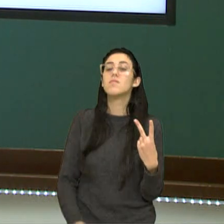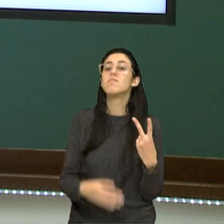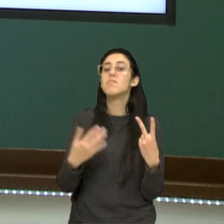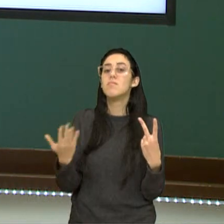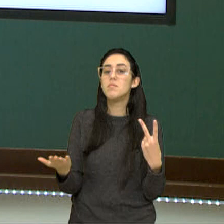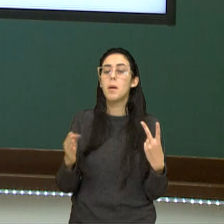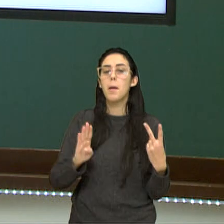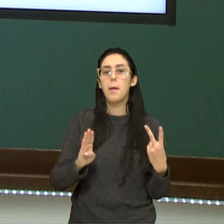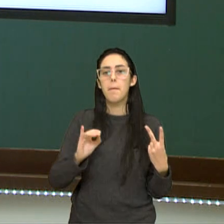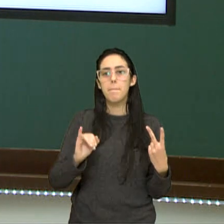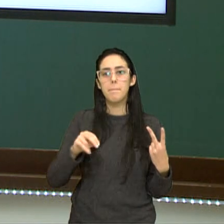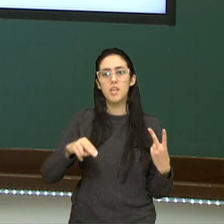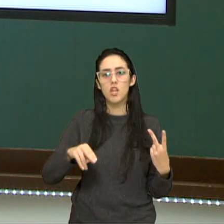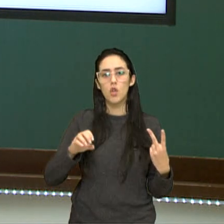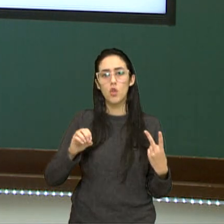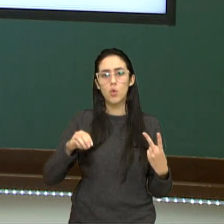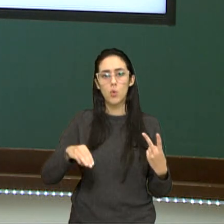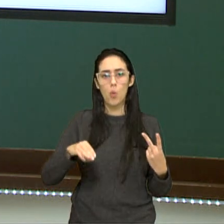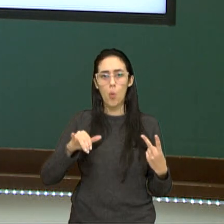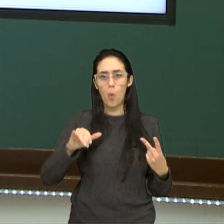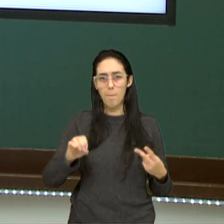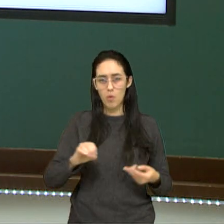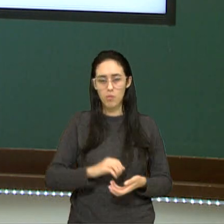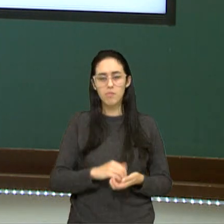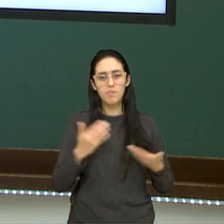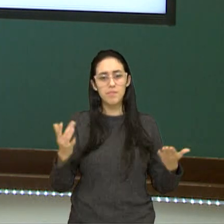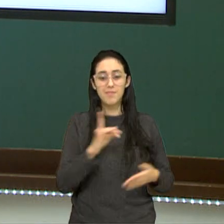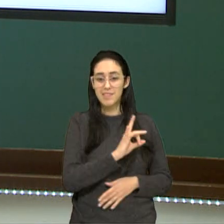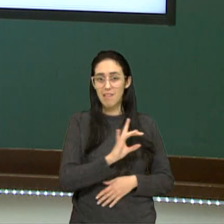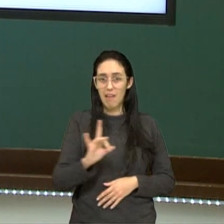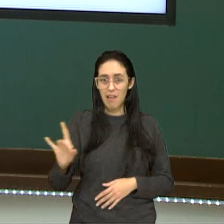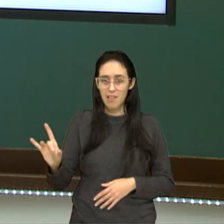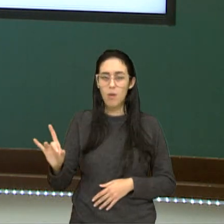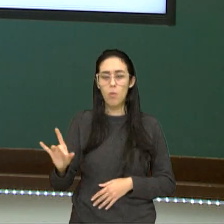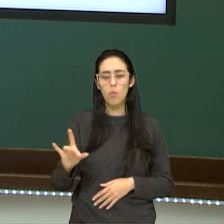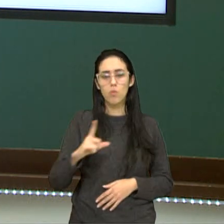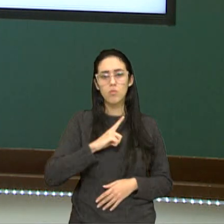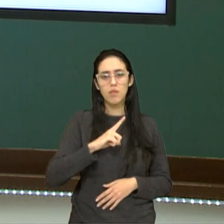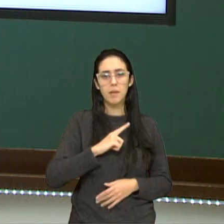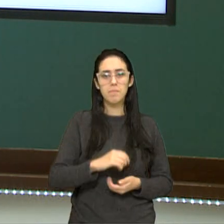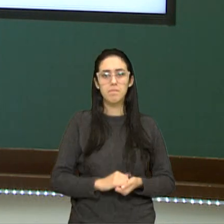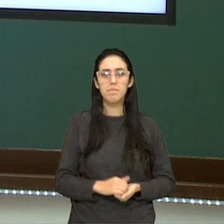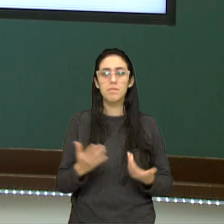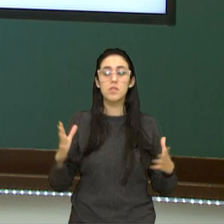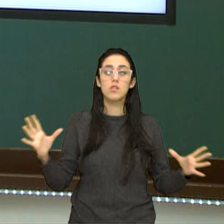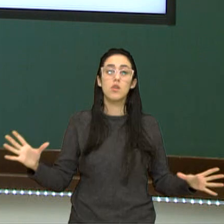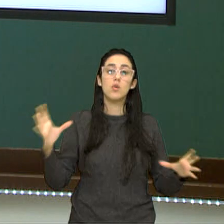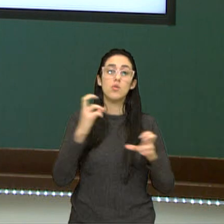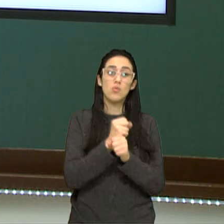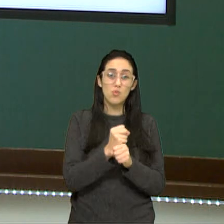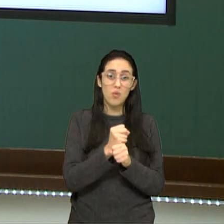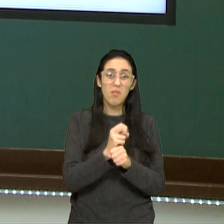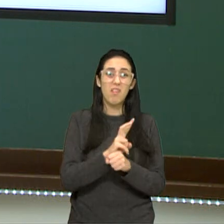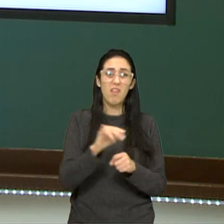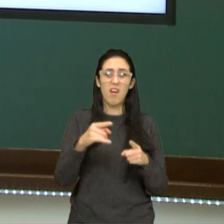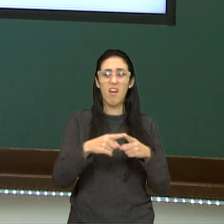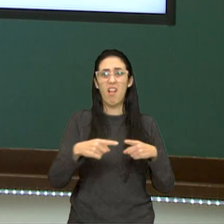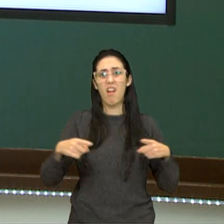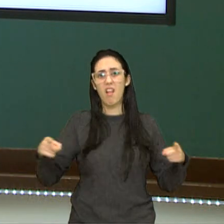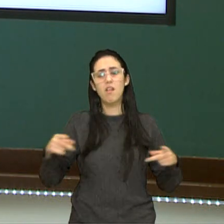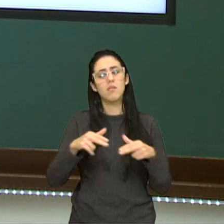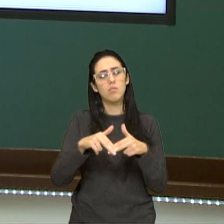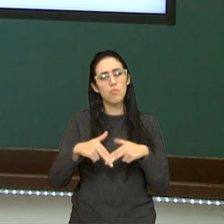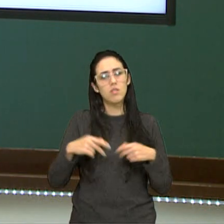binômio. Lembra-se? Então, cada lado já é um polinômio. Vou somar todos, vai ficar uma coisa maior ainda. Por isso, a